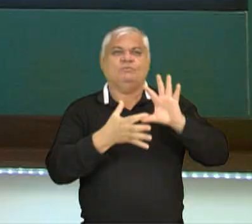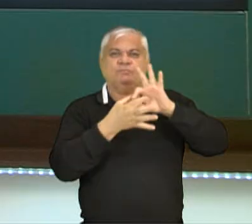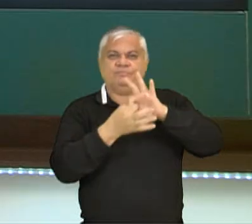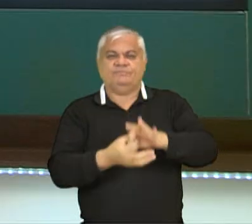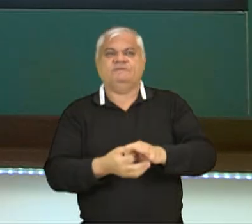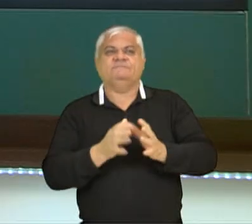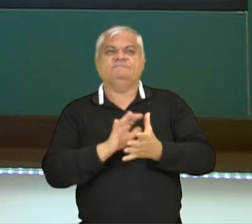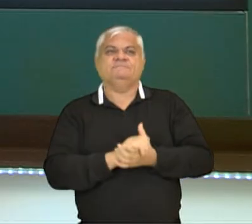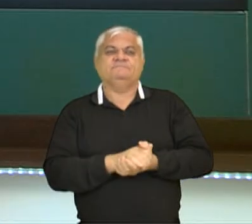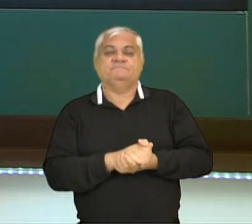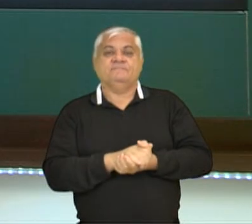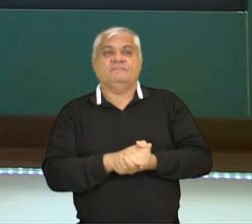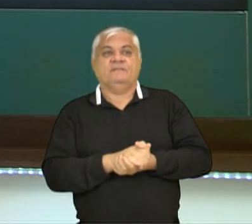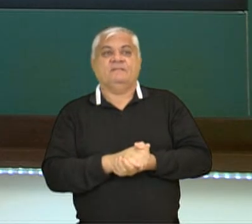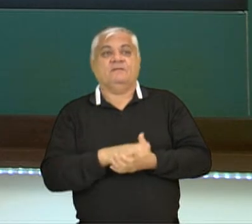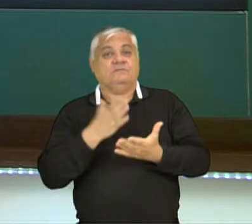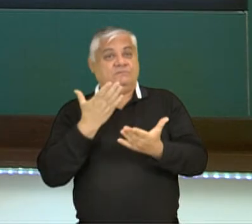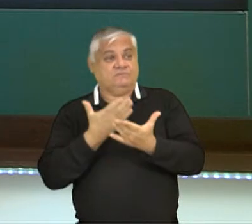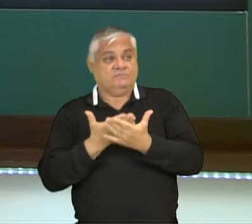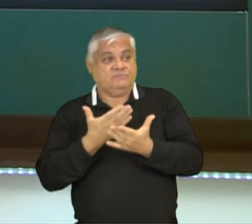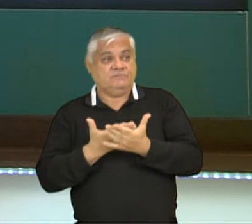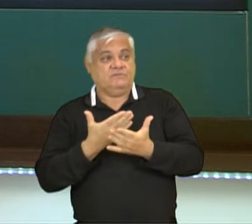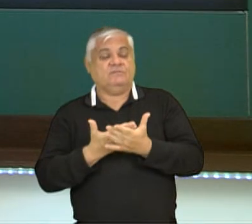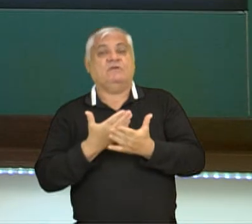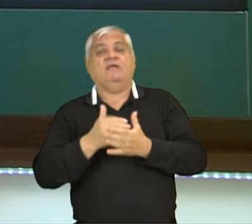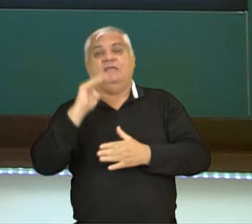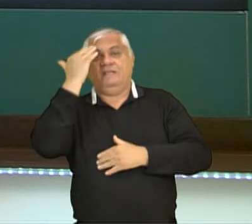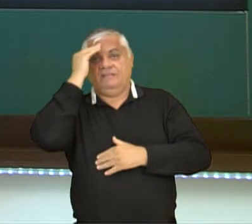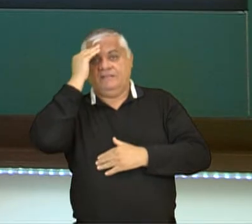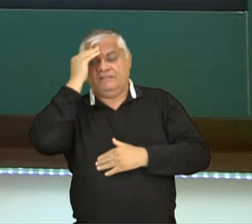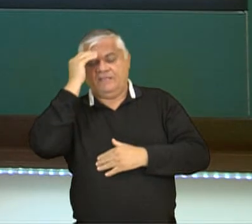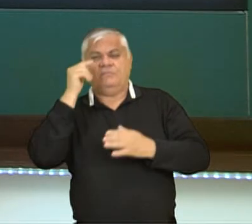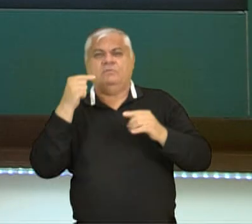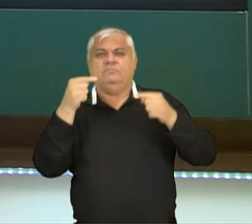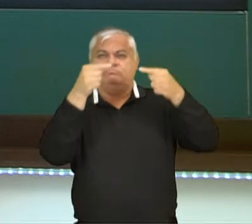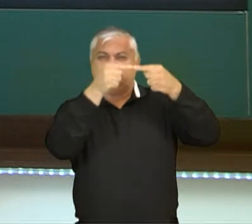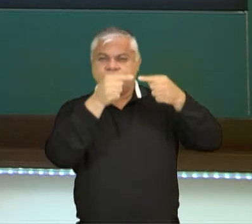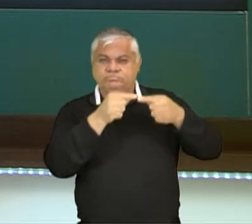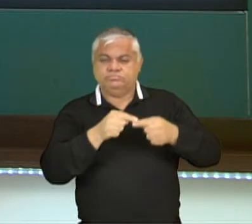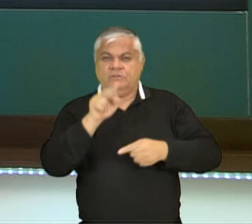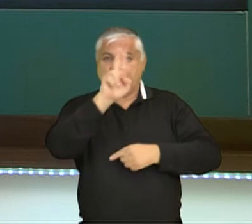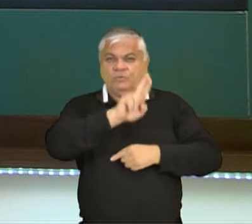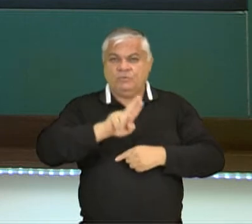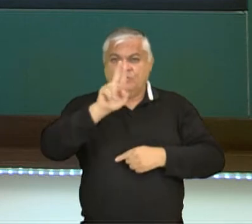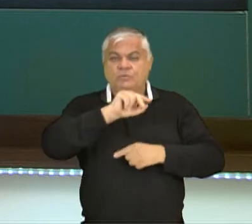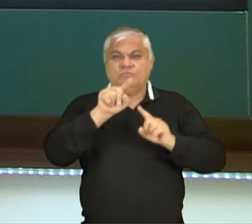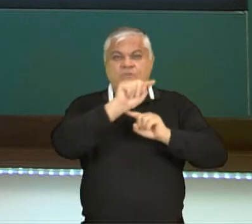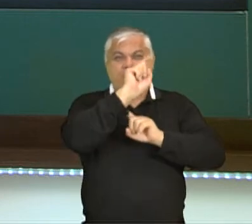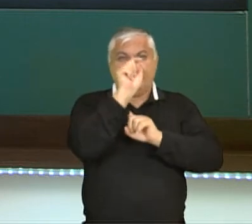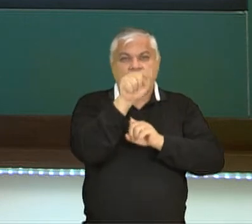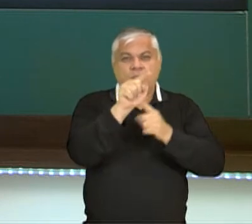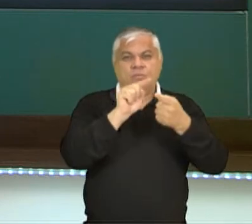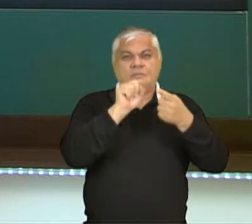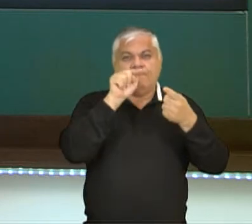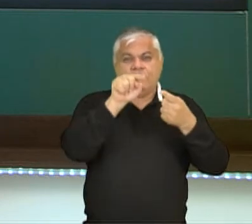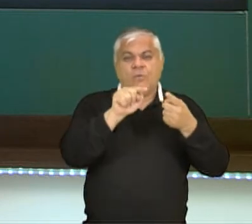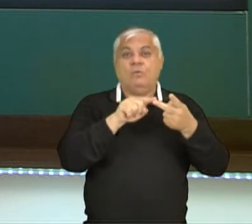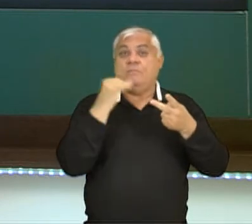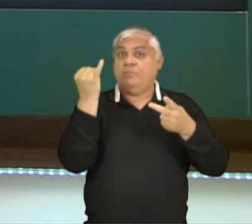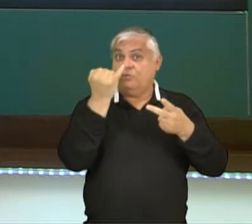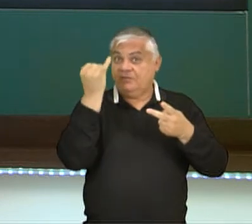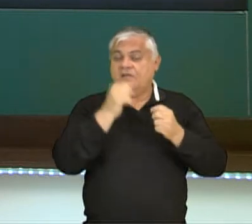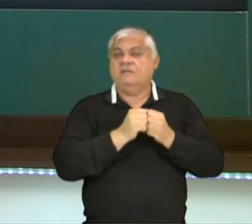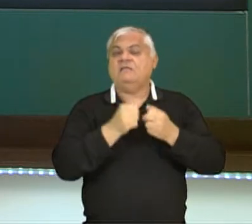discurso. Então, nessa aula, nós reconhecemos o efeito de sentido decorrente do uso da pontuação e identificamos